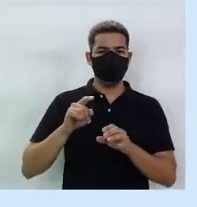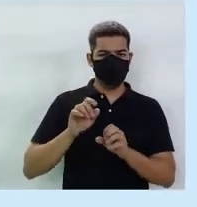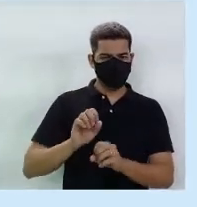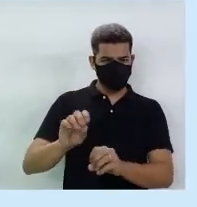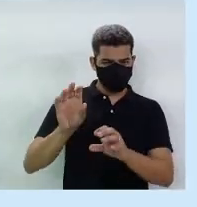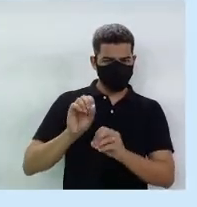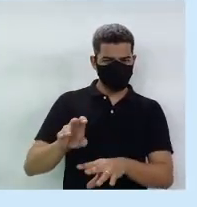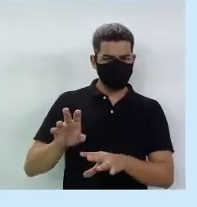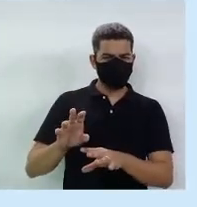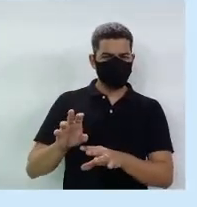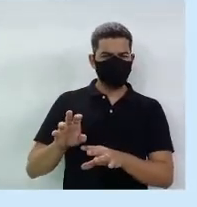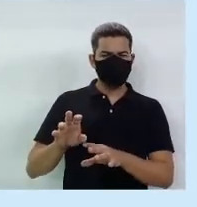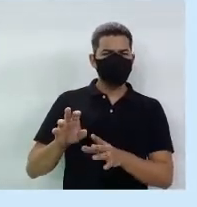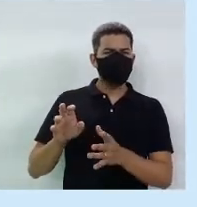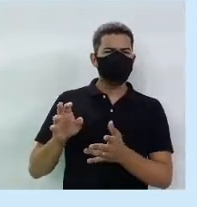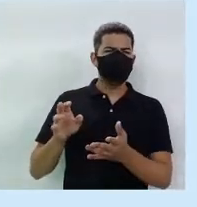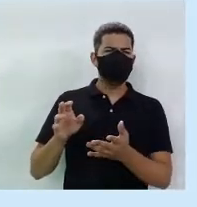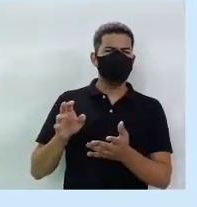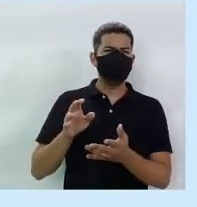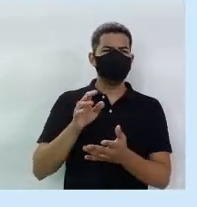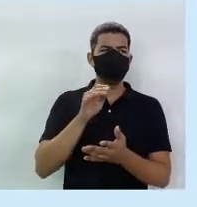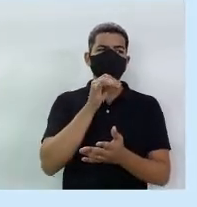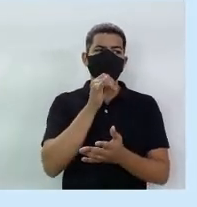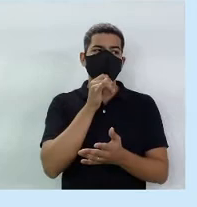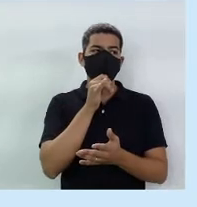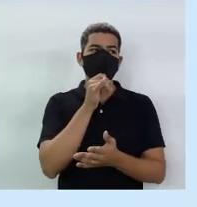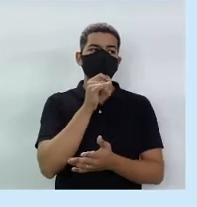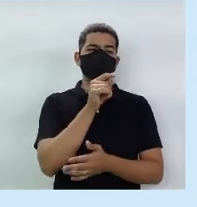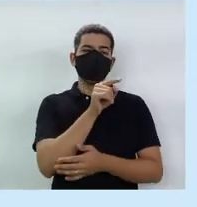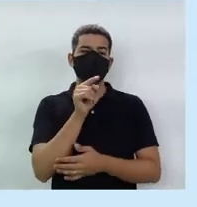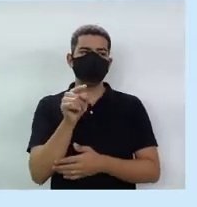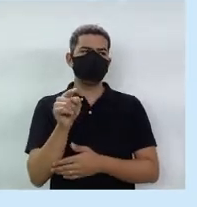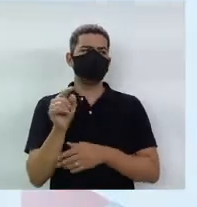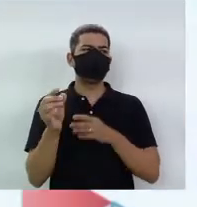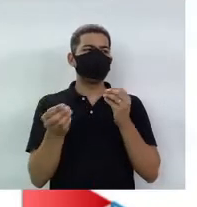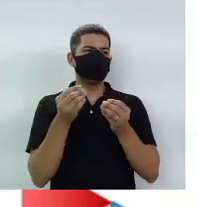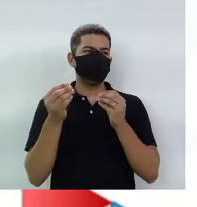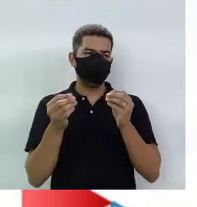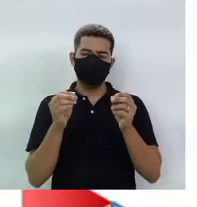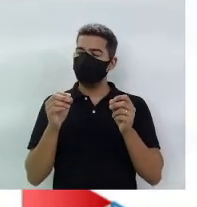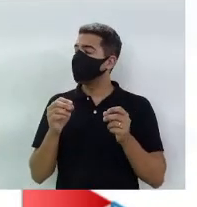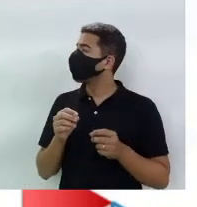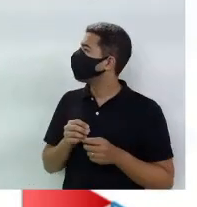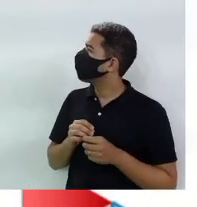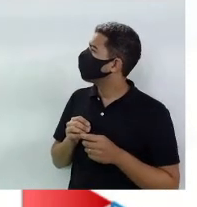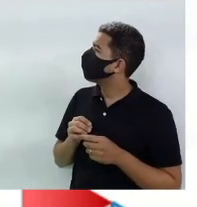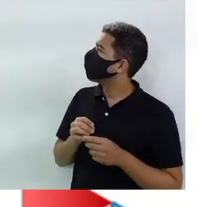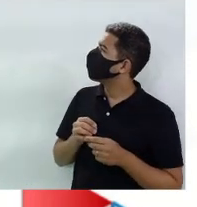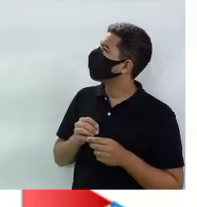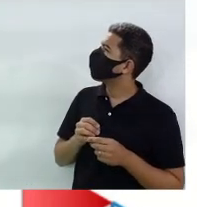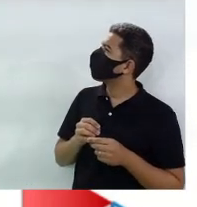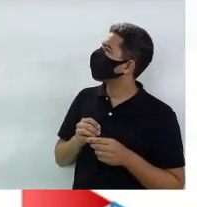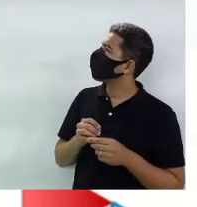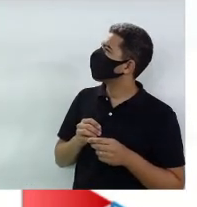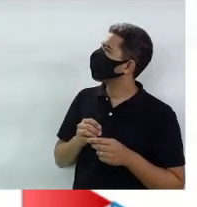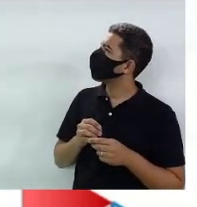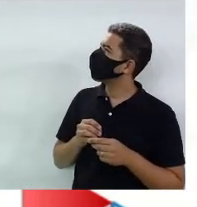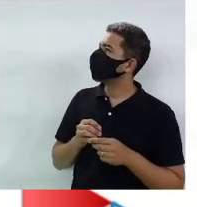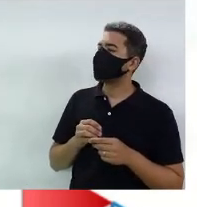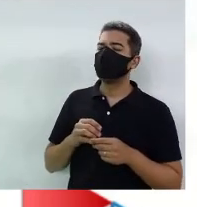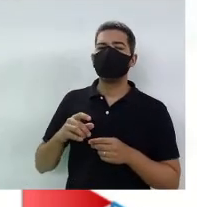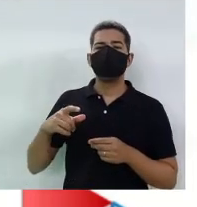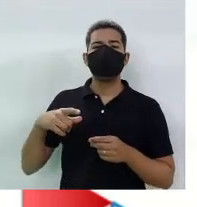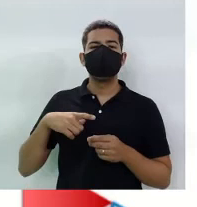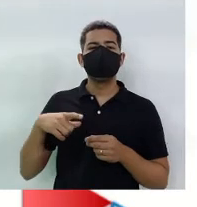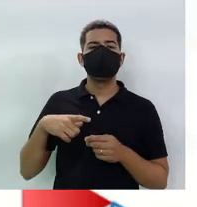não dito. Então prestem bem atenção, olhando mais uma vez aqui, para na fala nós temos uma